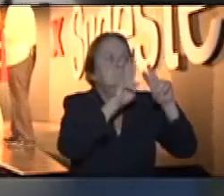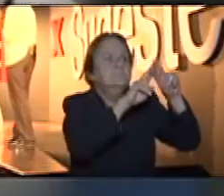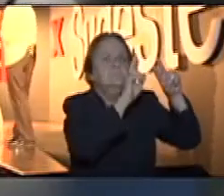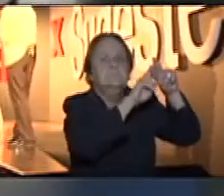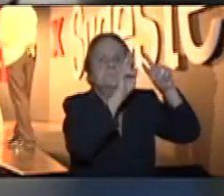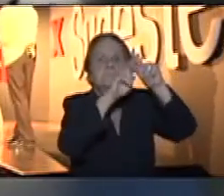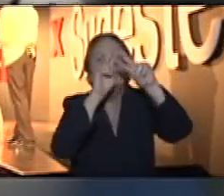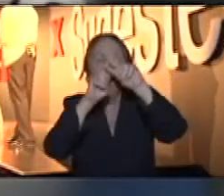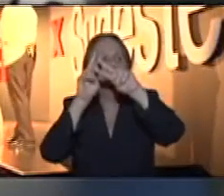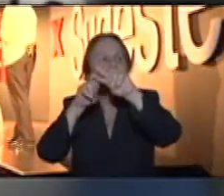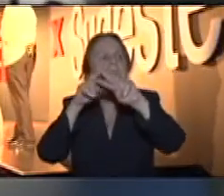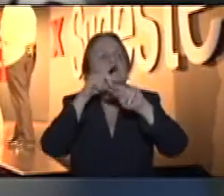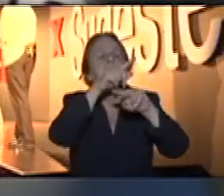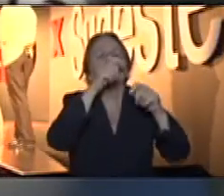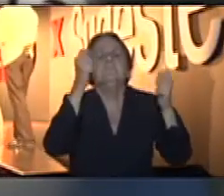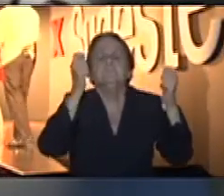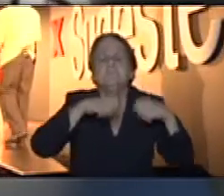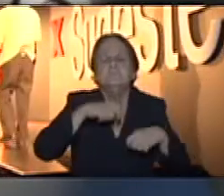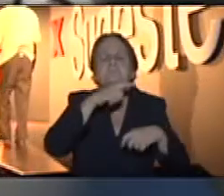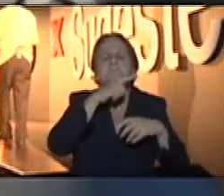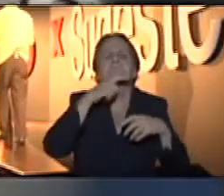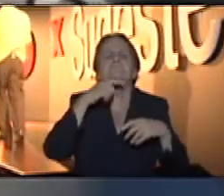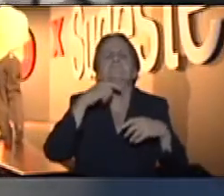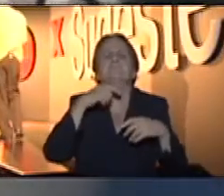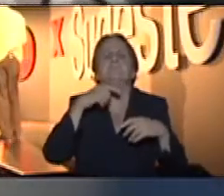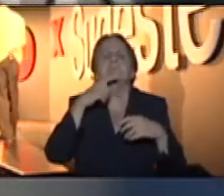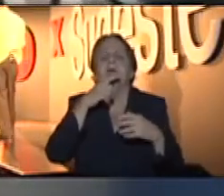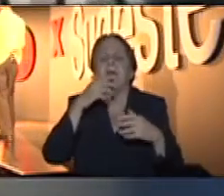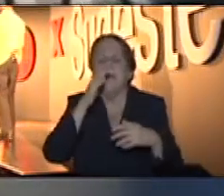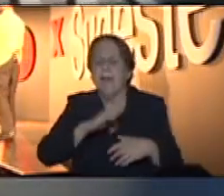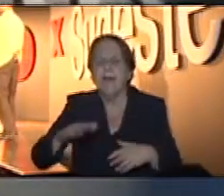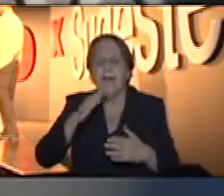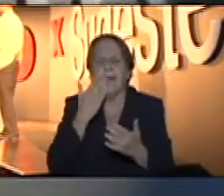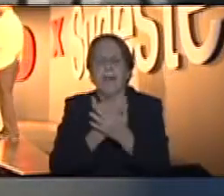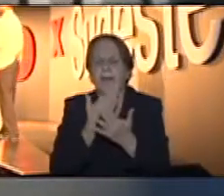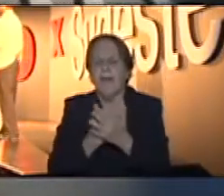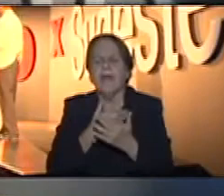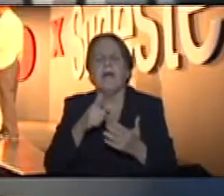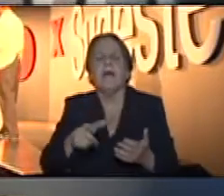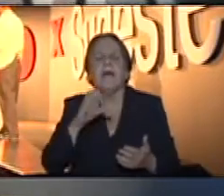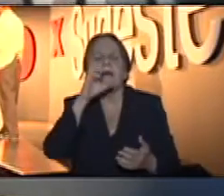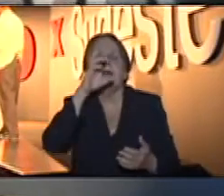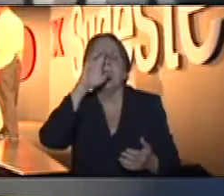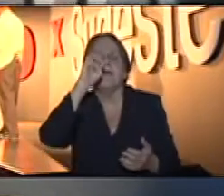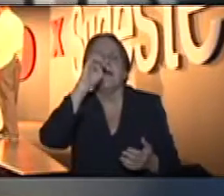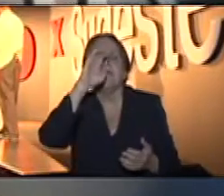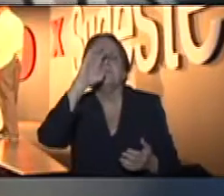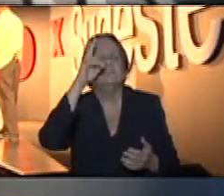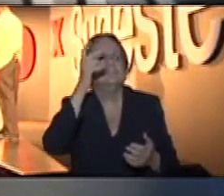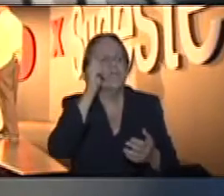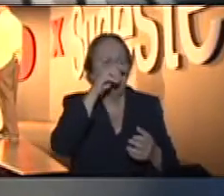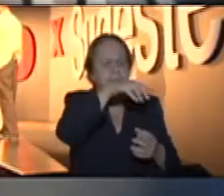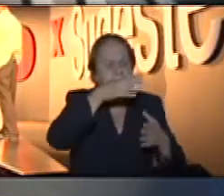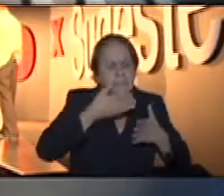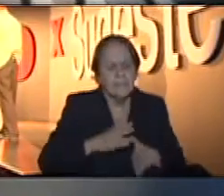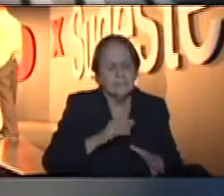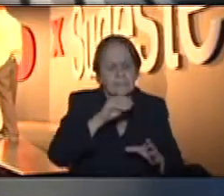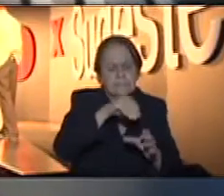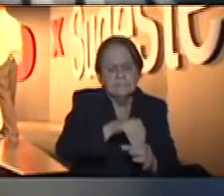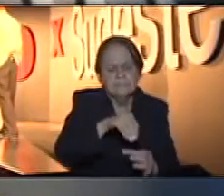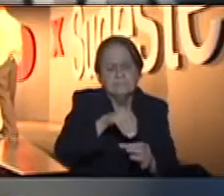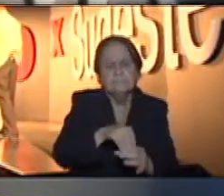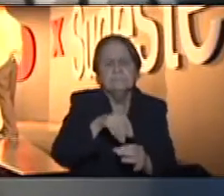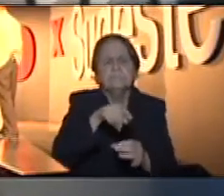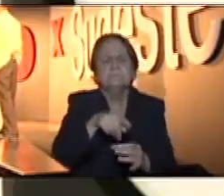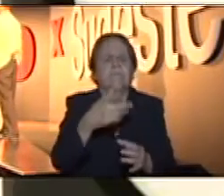formação e inclusão digital dentro das creches e unidades prisionais bebês que estão podendo sonhar esses bebês